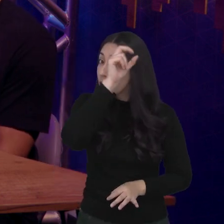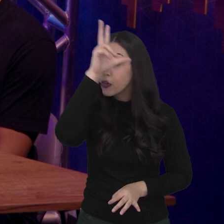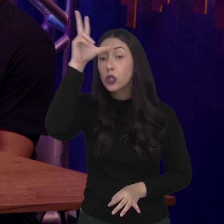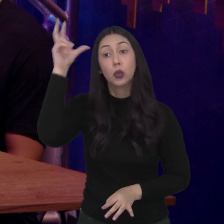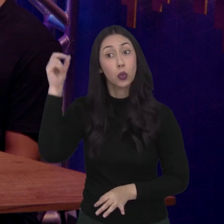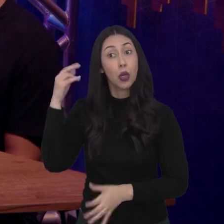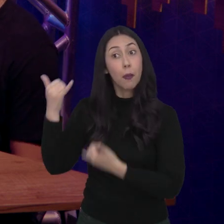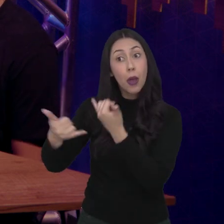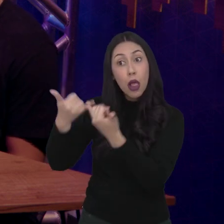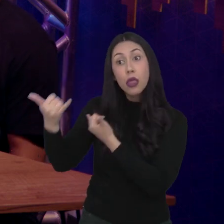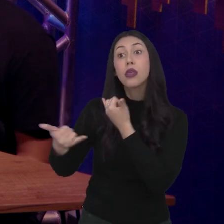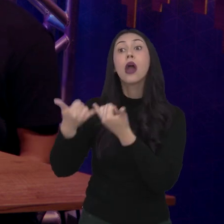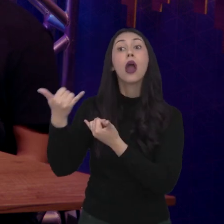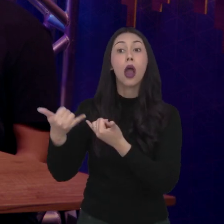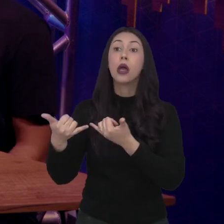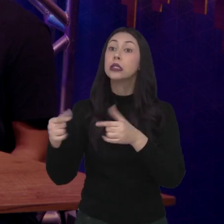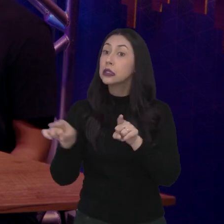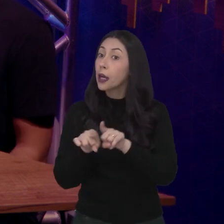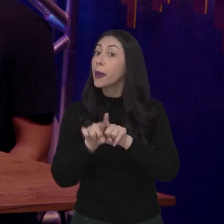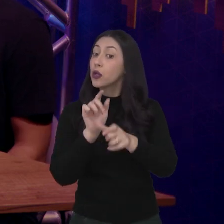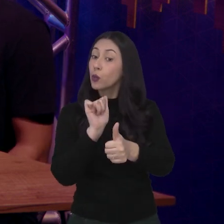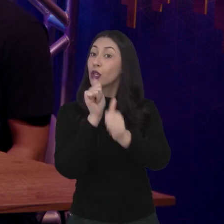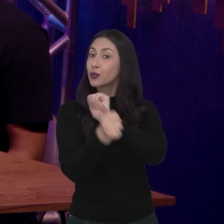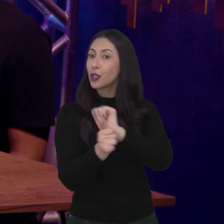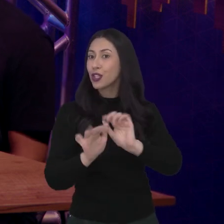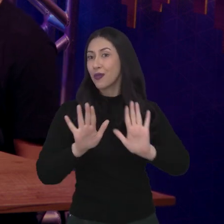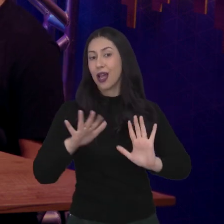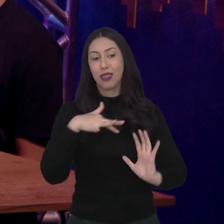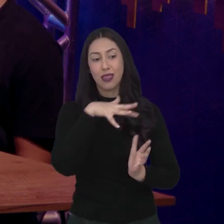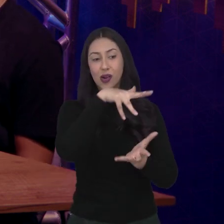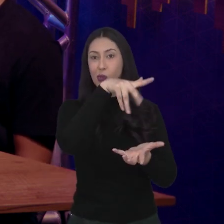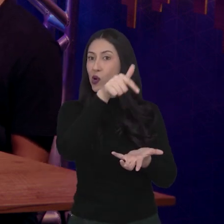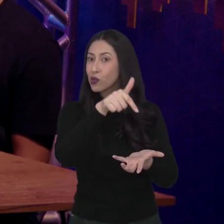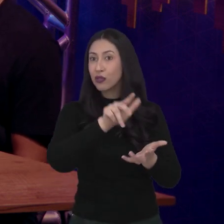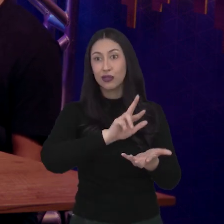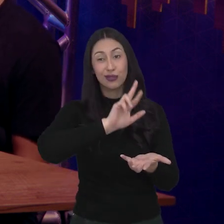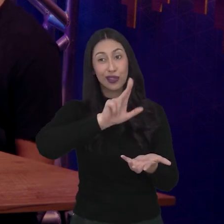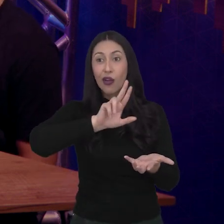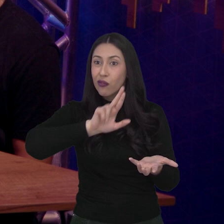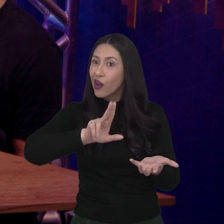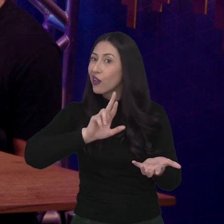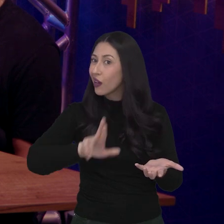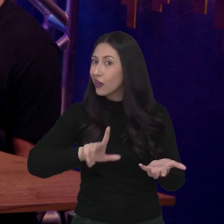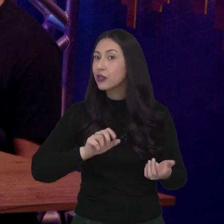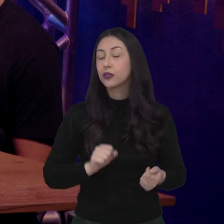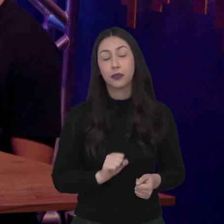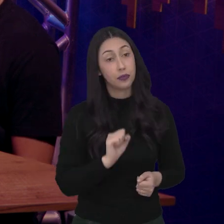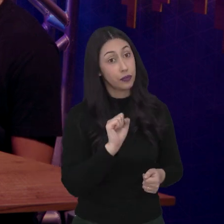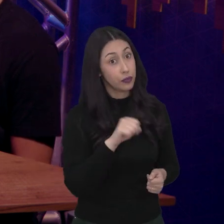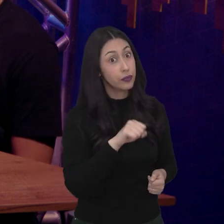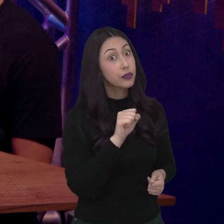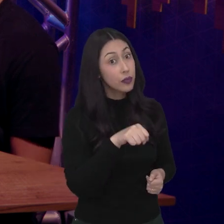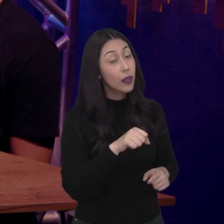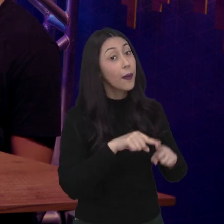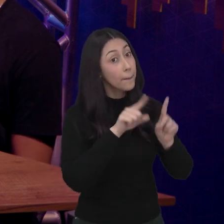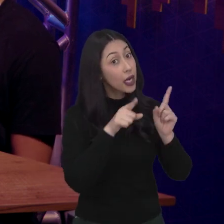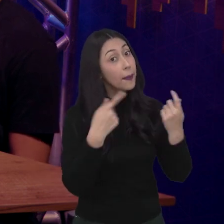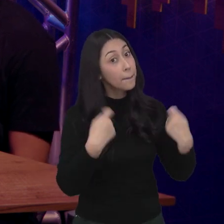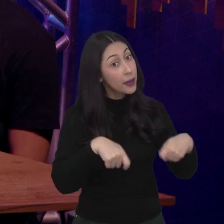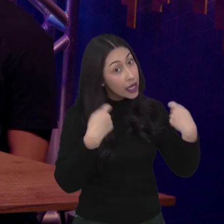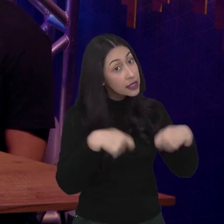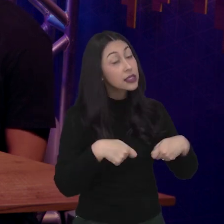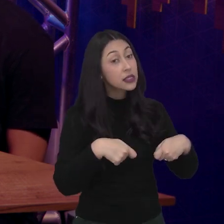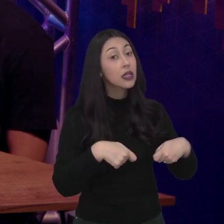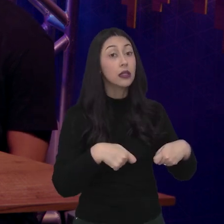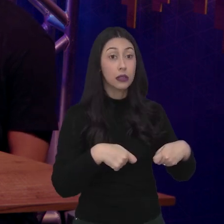esporte, para lazer e tudo mais. Mas em muitos lugares do mundo, isso não é uma realidade. Exato, e é necessário, né? Deveria